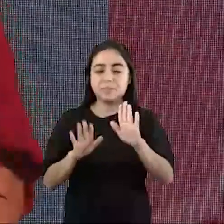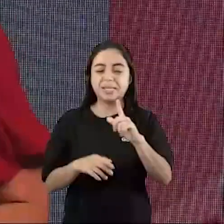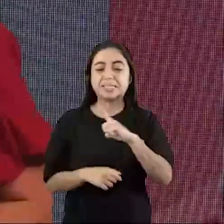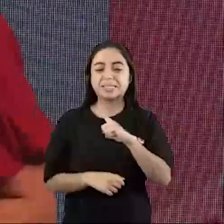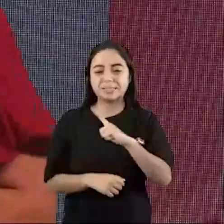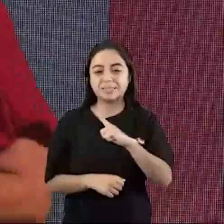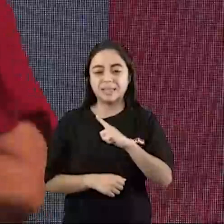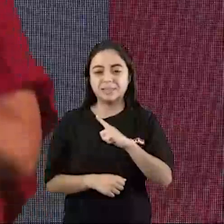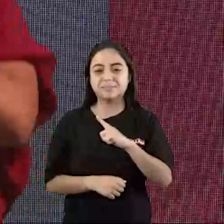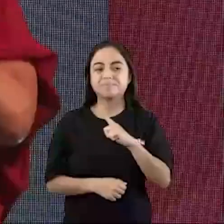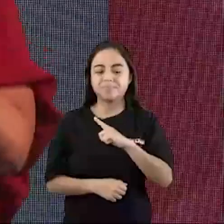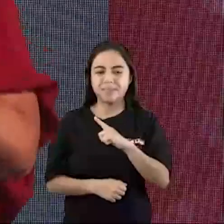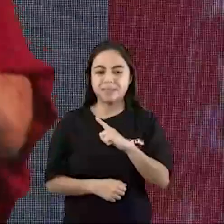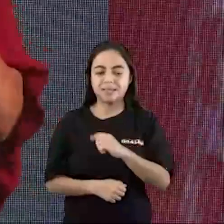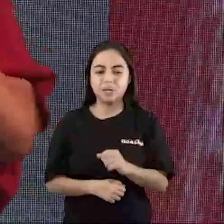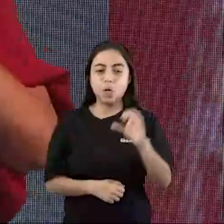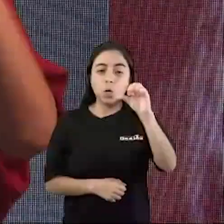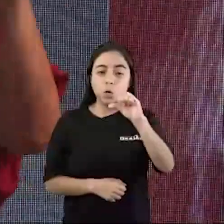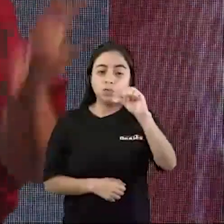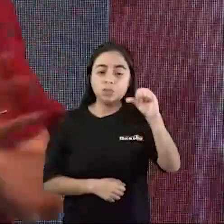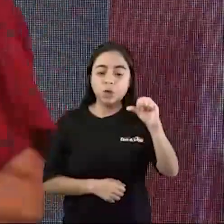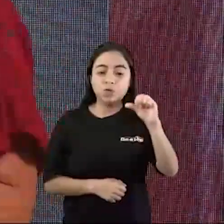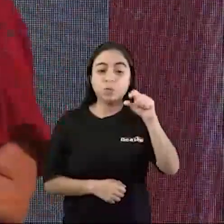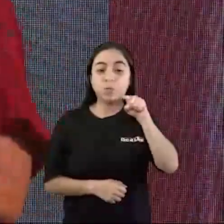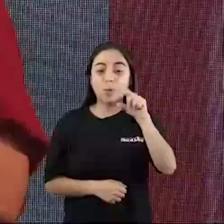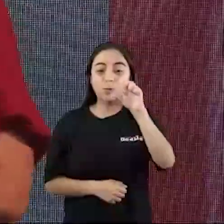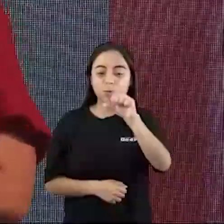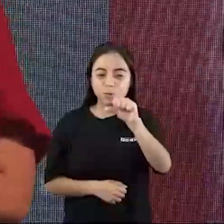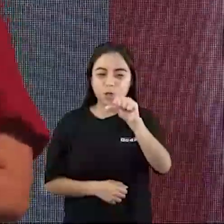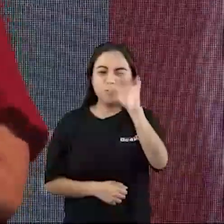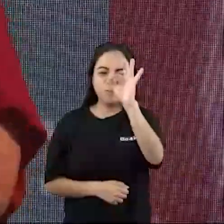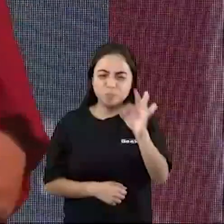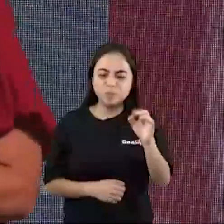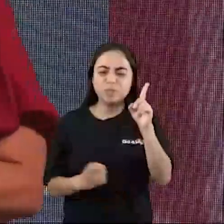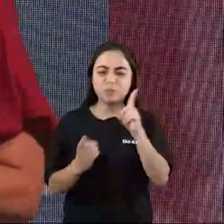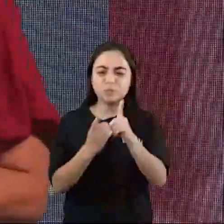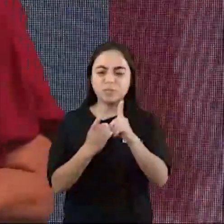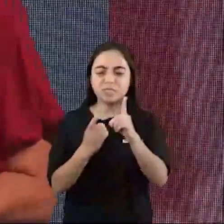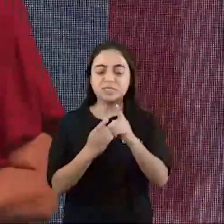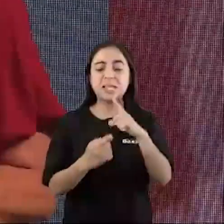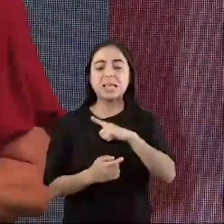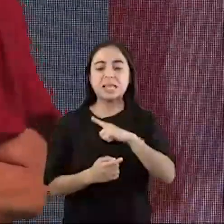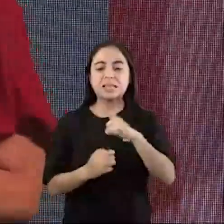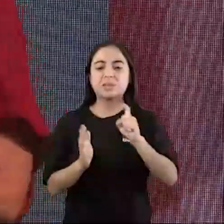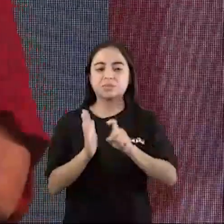é inexistente. Eu diria que 99,9%